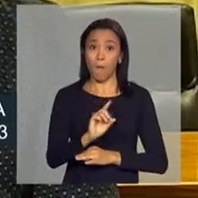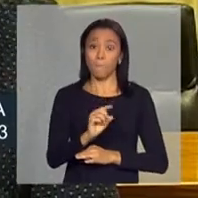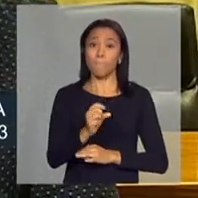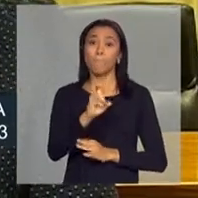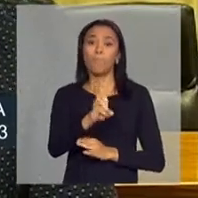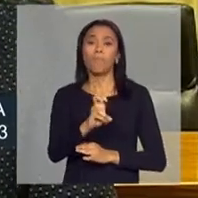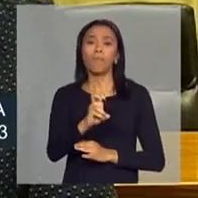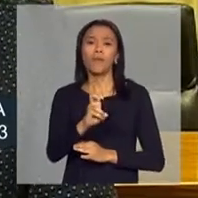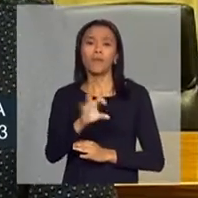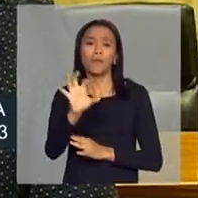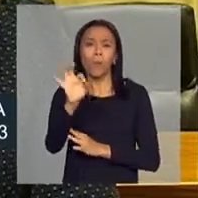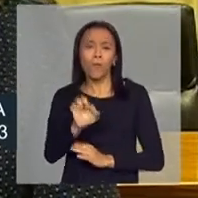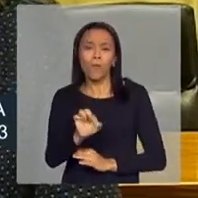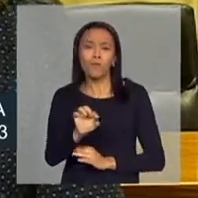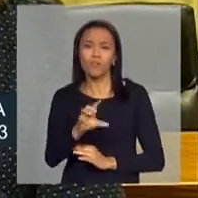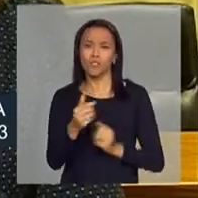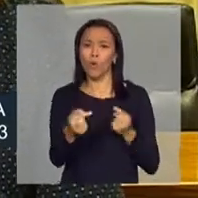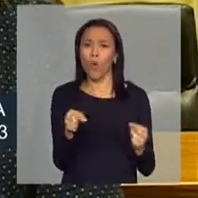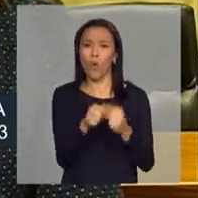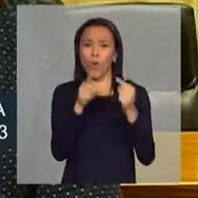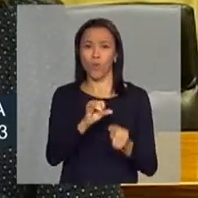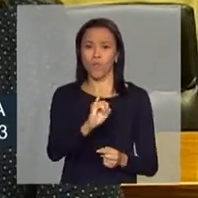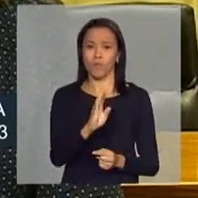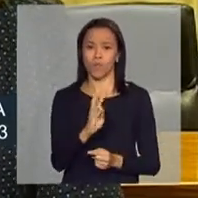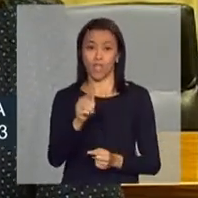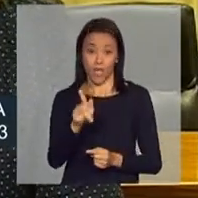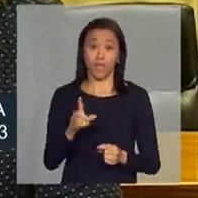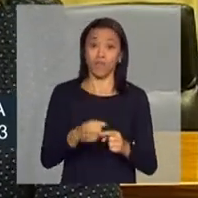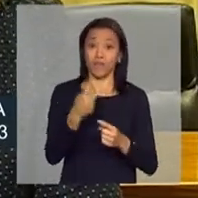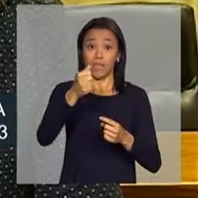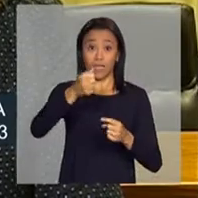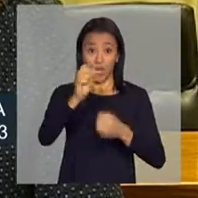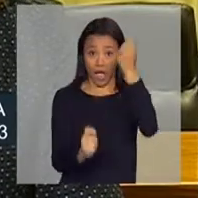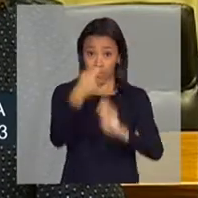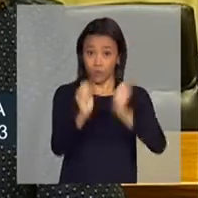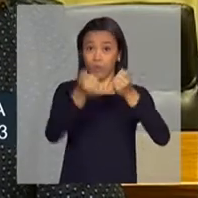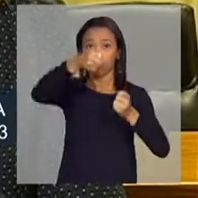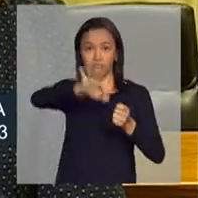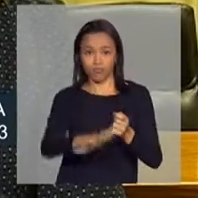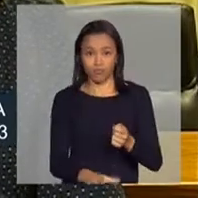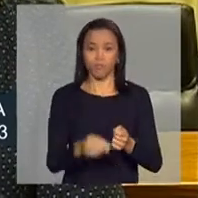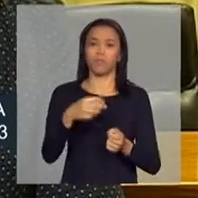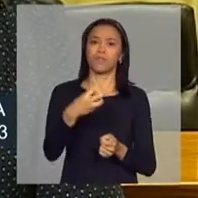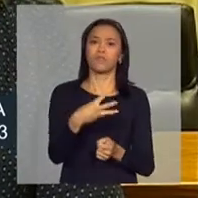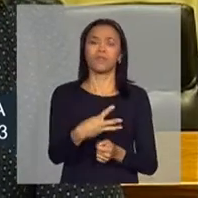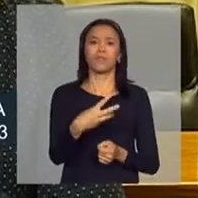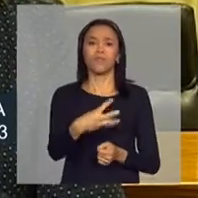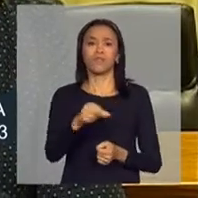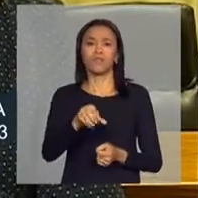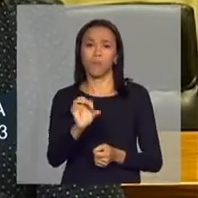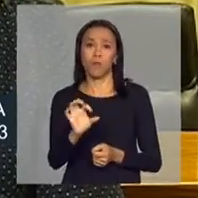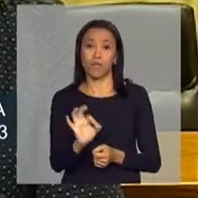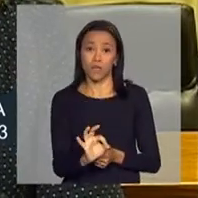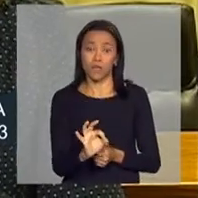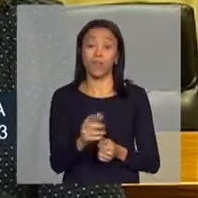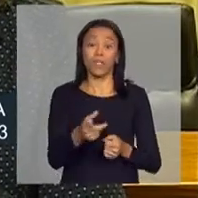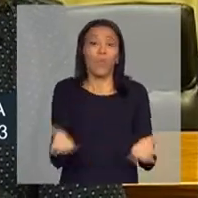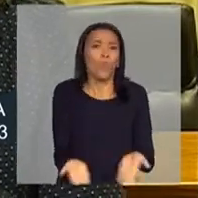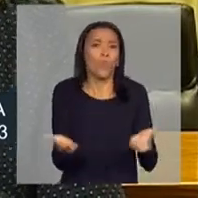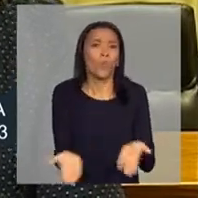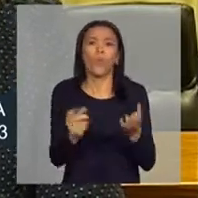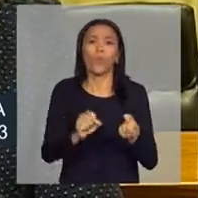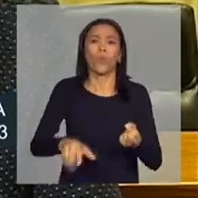0,5 ponto percentual de acordo com o IBGE. E a indústria caiu 0,3%. A queda no setor foi motivada pela